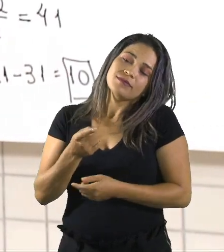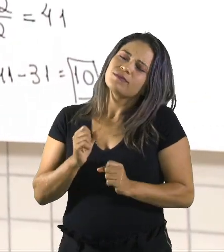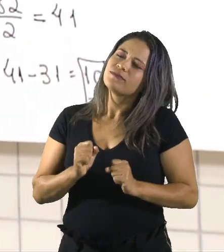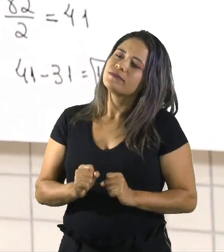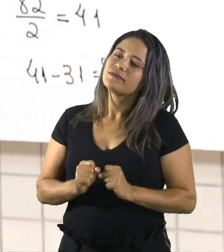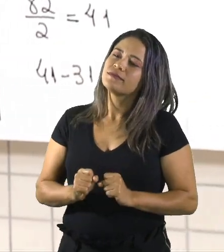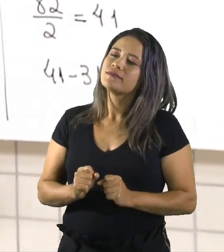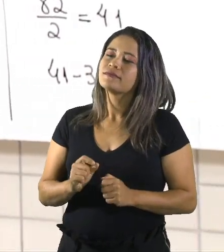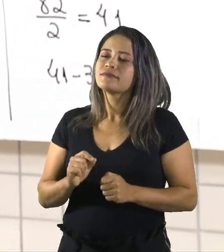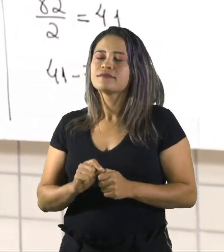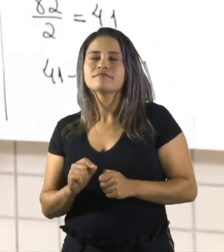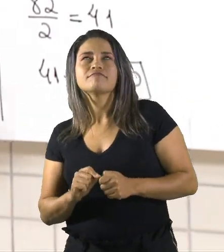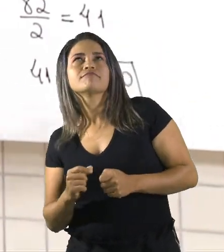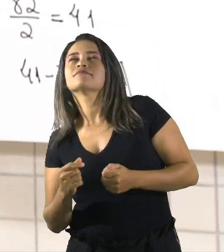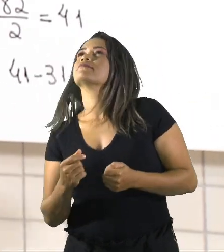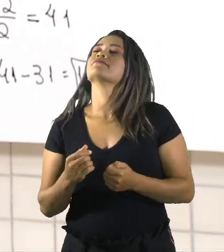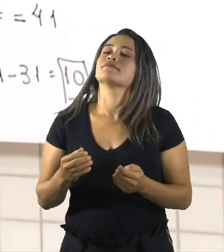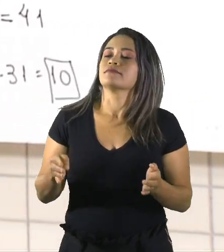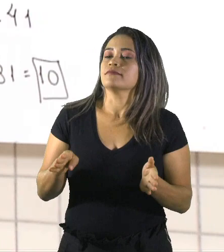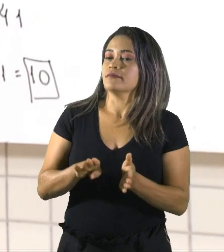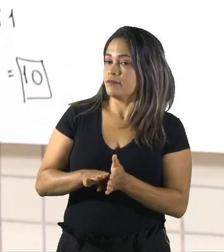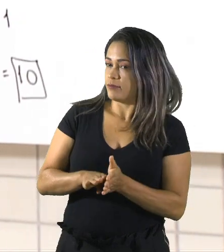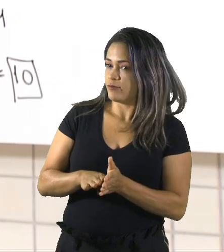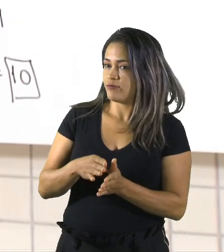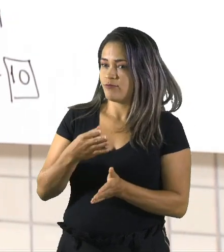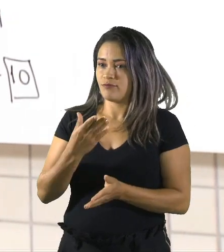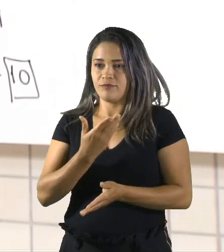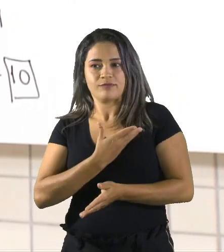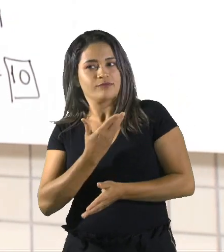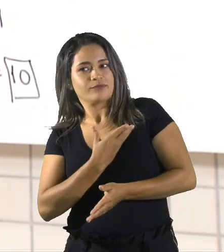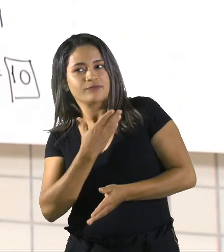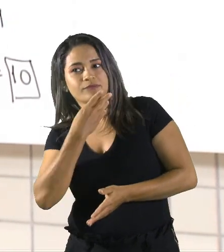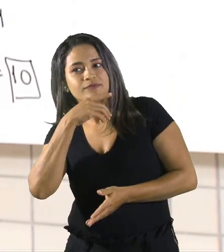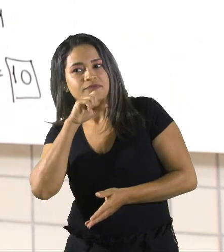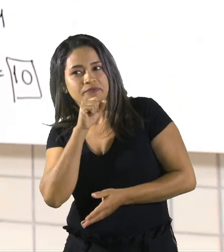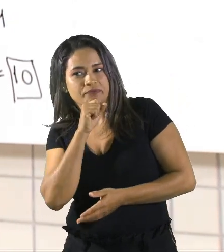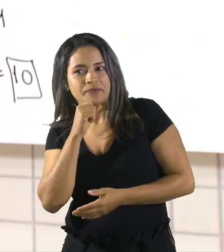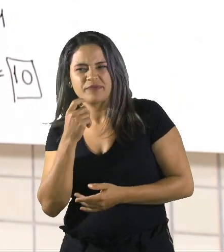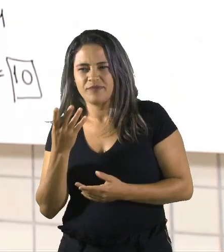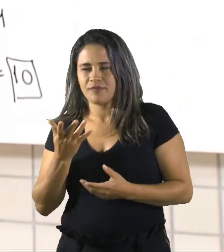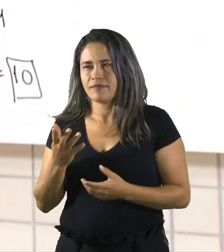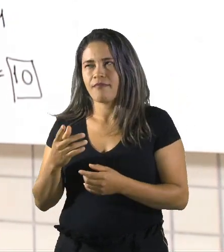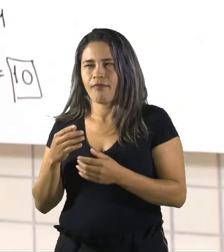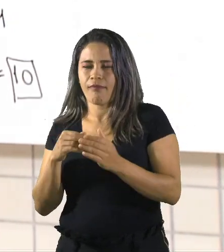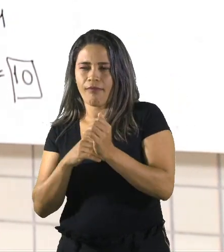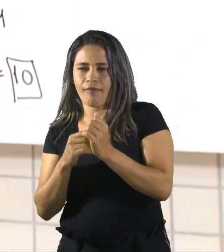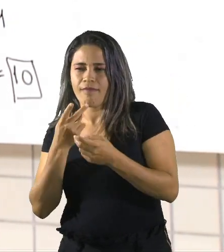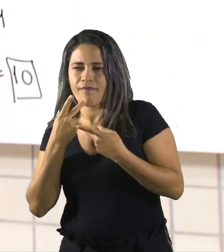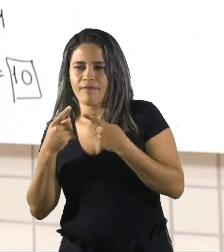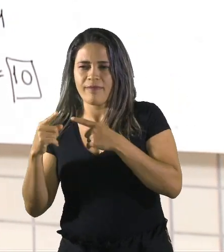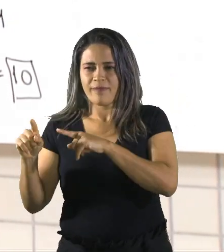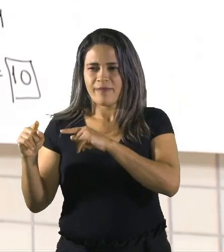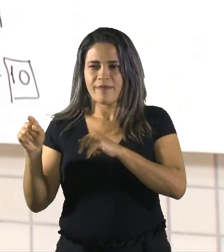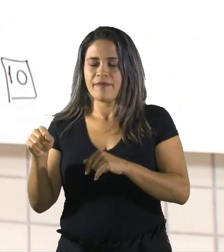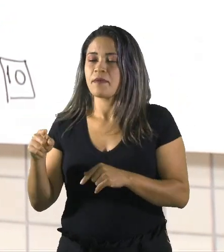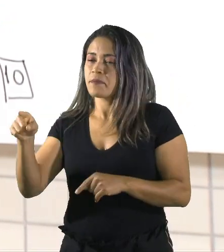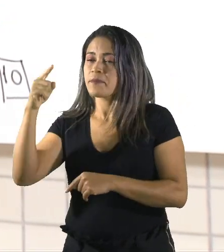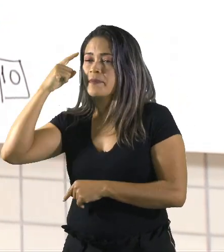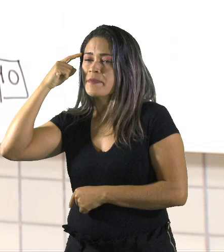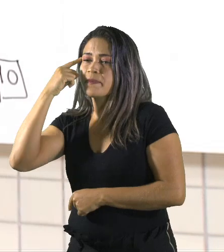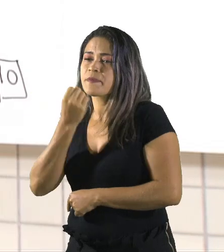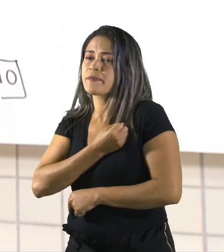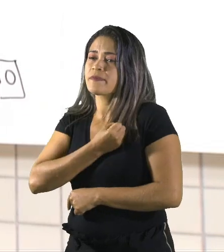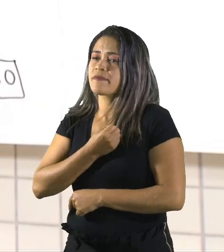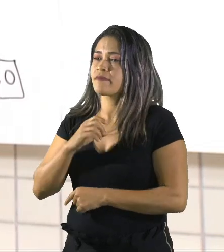Você chega num colega seu, ou então chega nos seus pais e fala, vou fazer um truque com vocês. Pai, pensa no número. Agora,